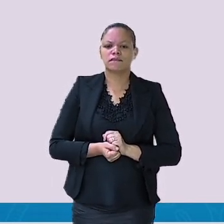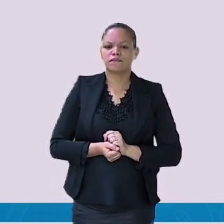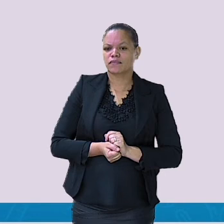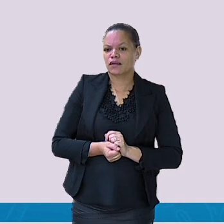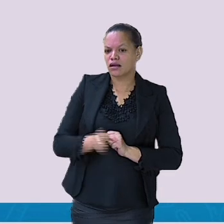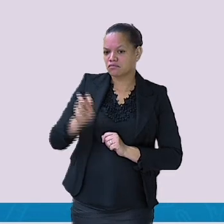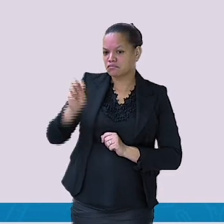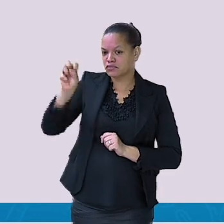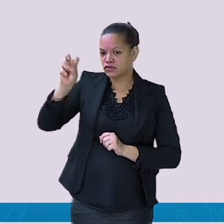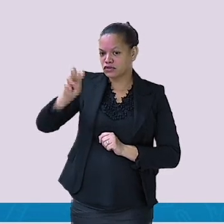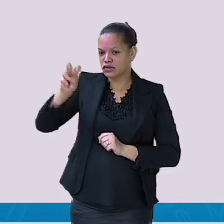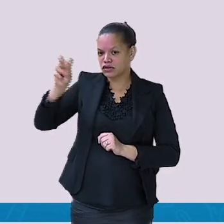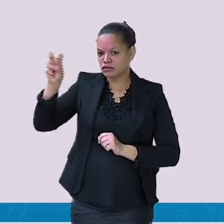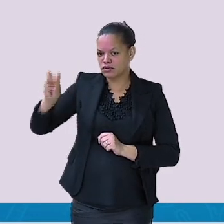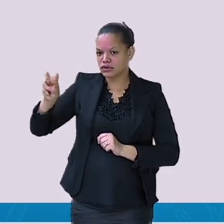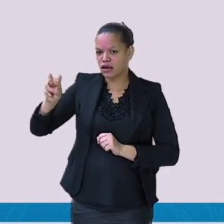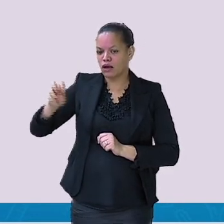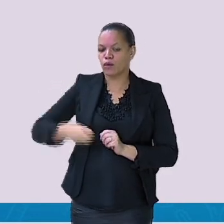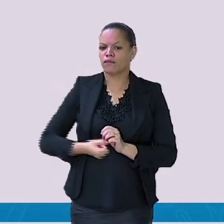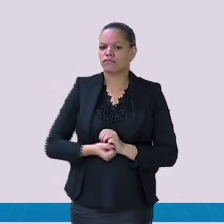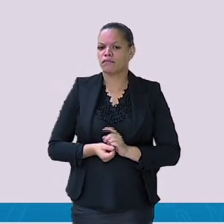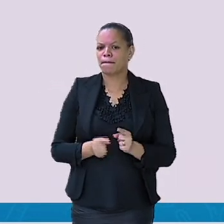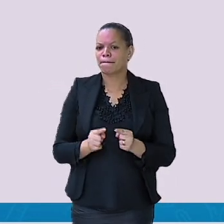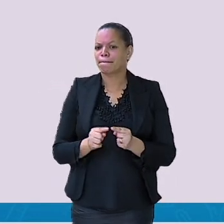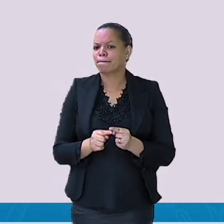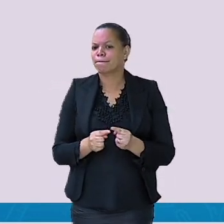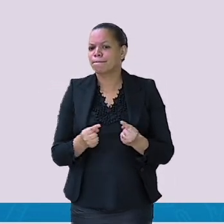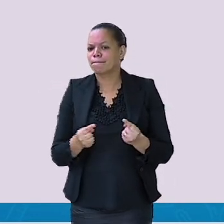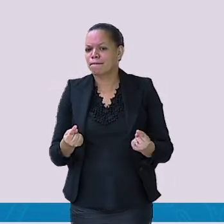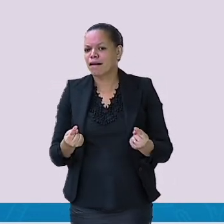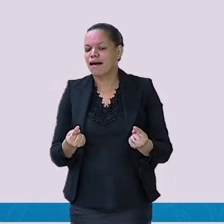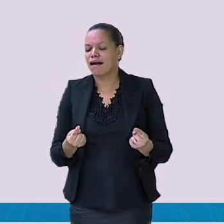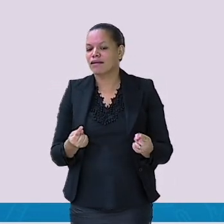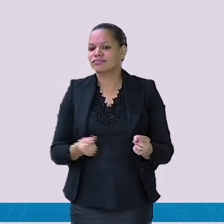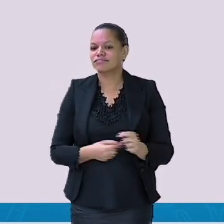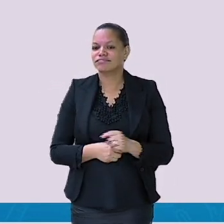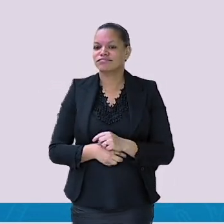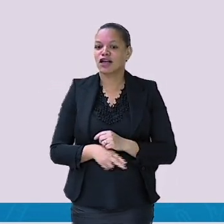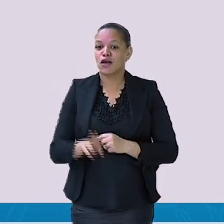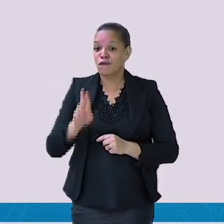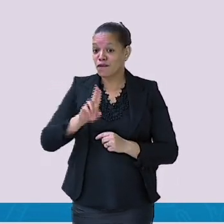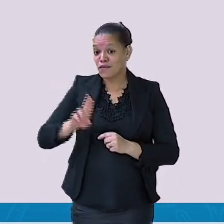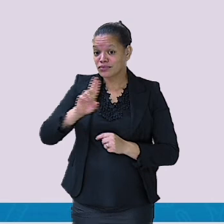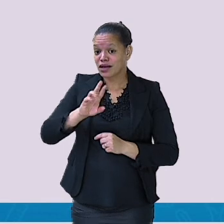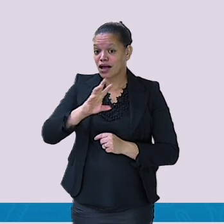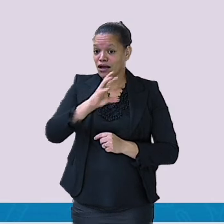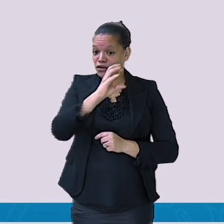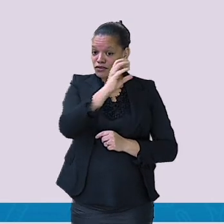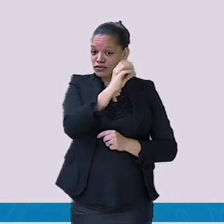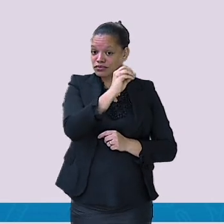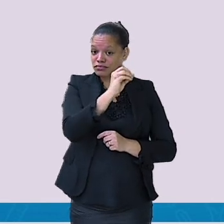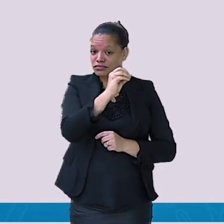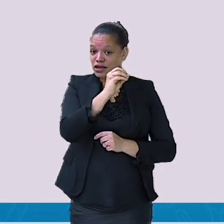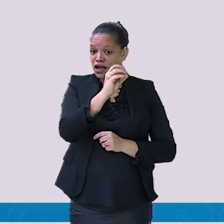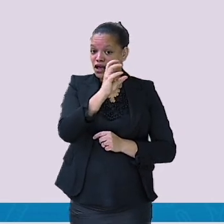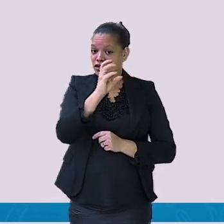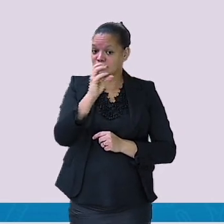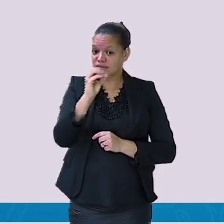Certo? 5, 5. E aí, professora, não tem mais números lá. O que eu faço? Eu vou acrescentar